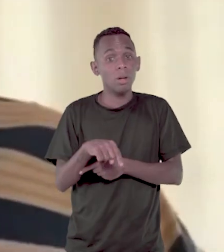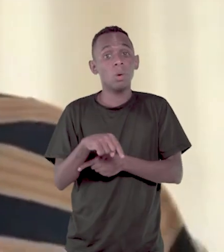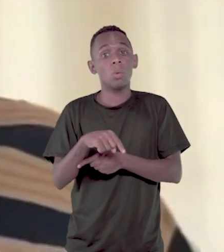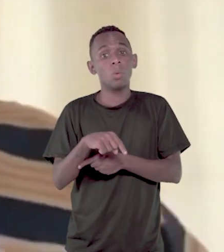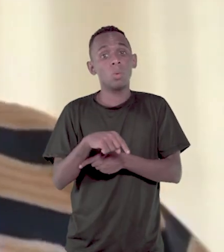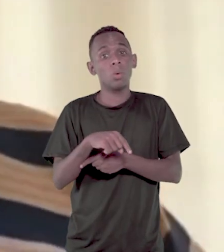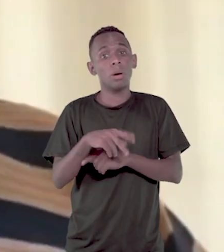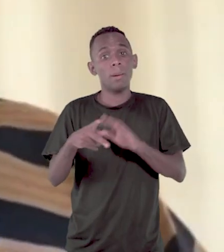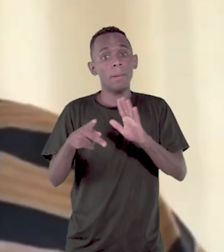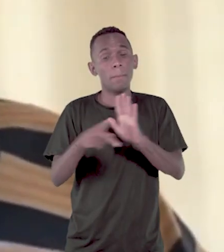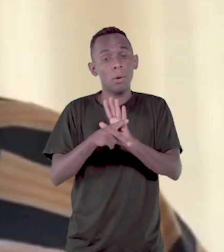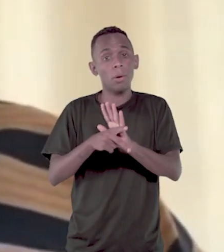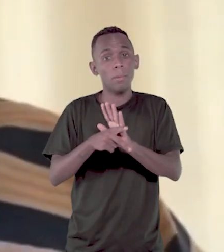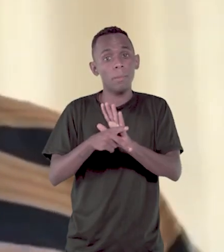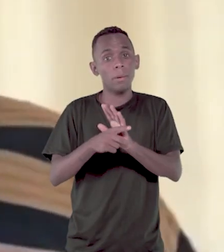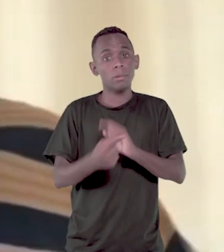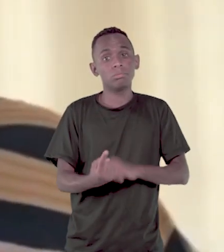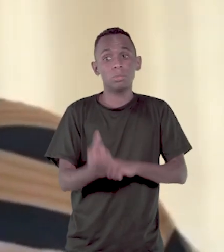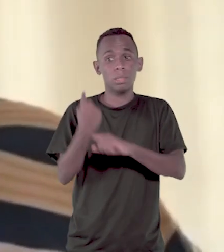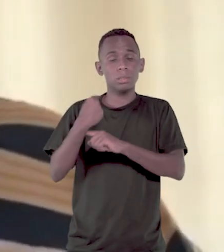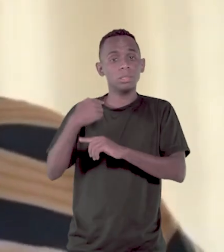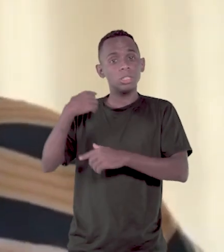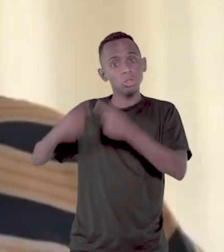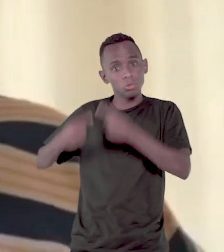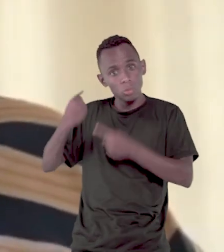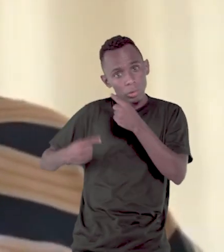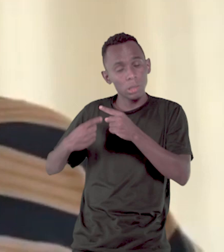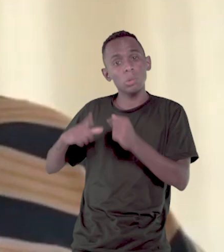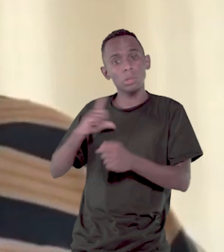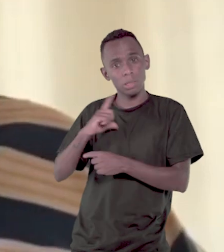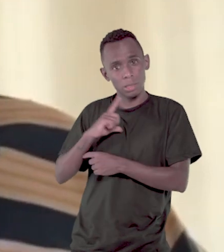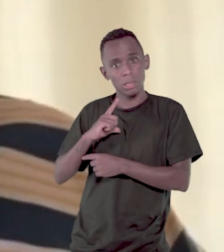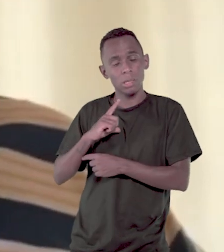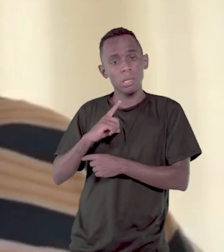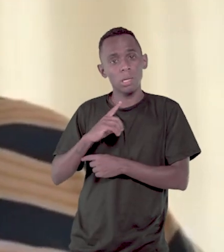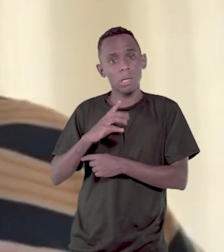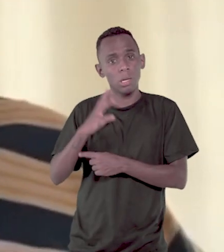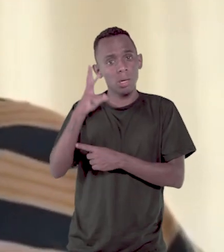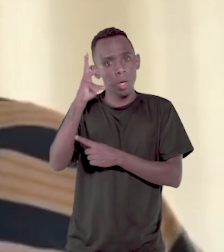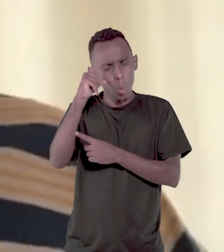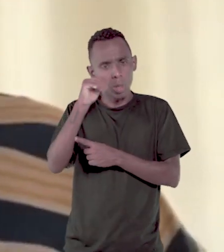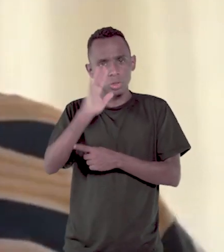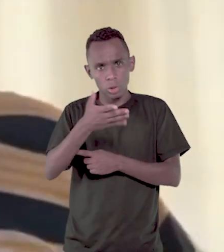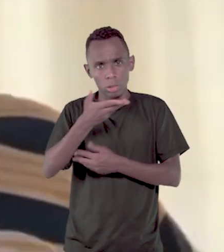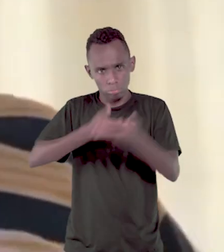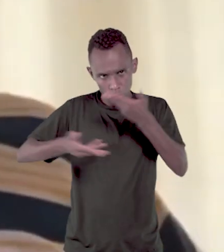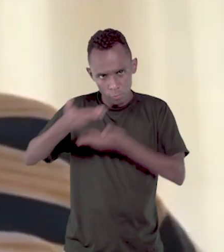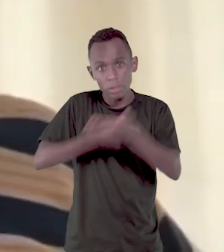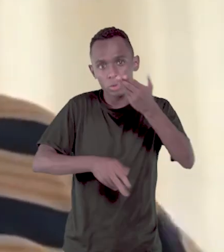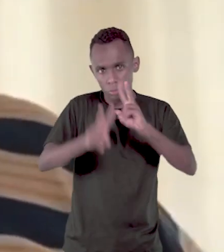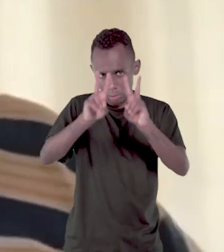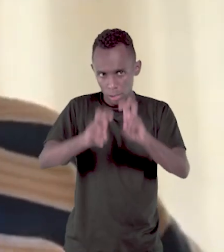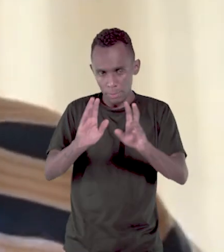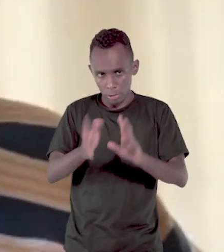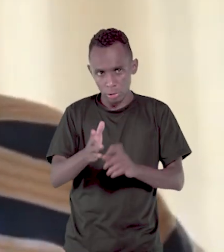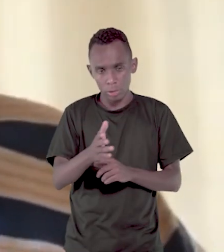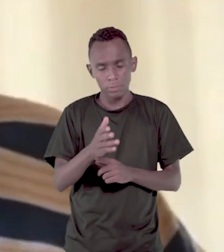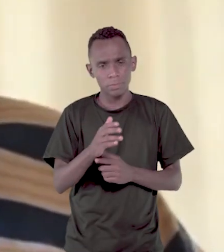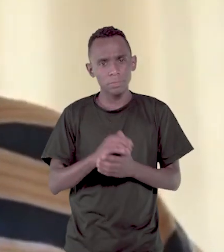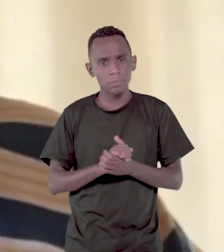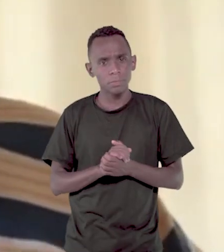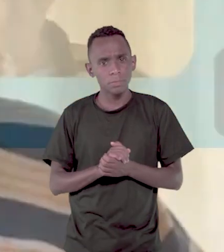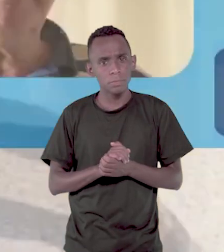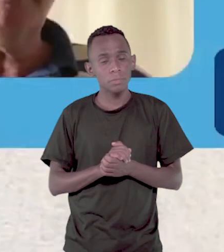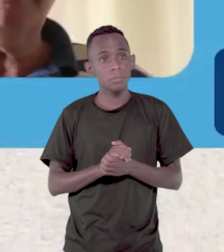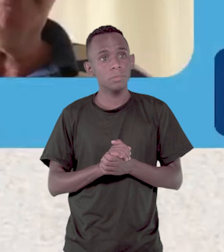de certa maneira, da discussão que eu tentei levar no Verão Tardio, que eu acho que a gente chegou a conversar sobre isso. Quem o Verão